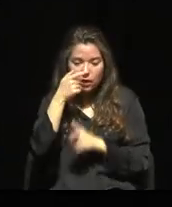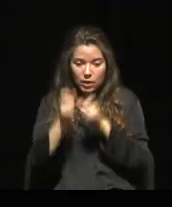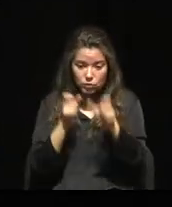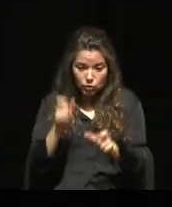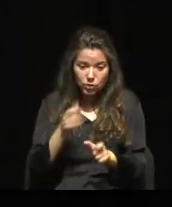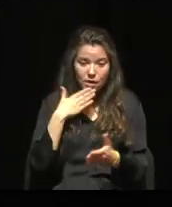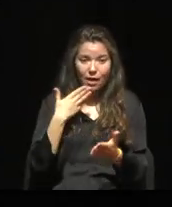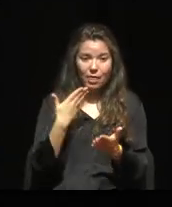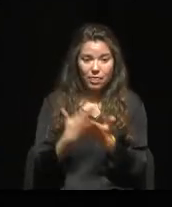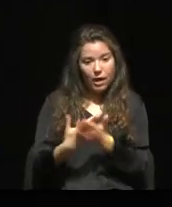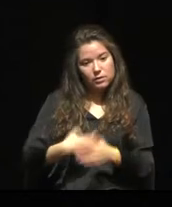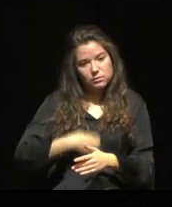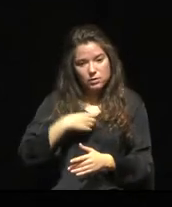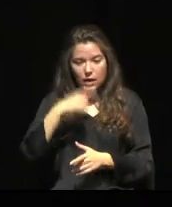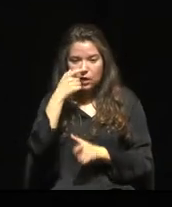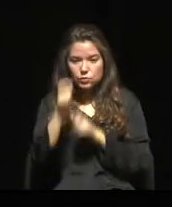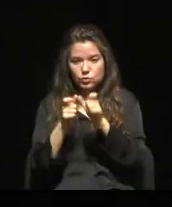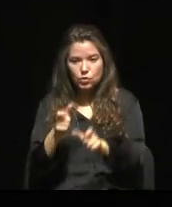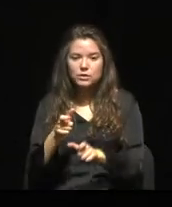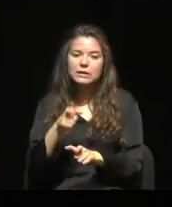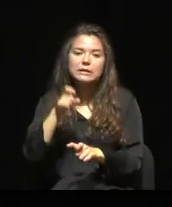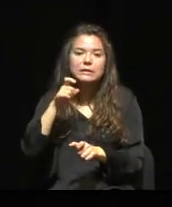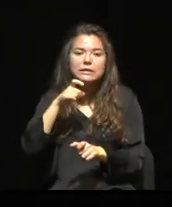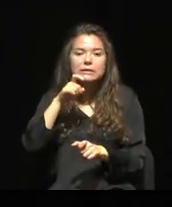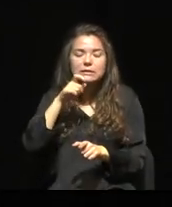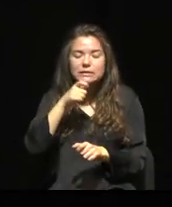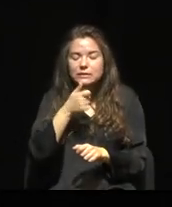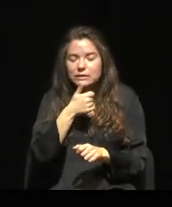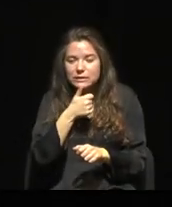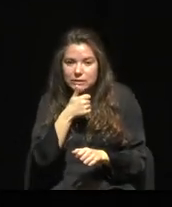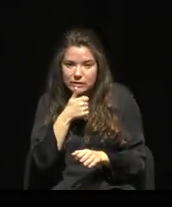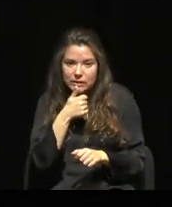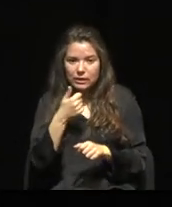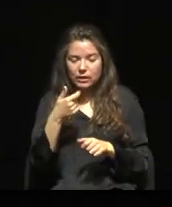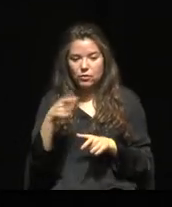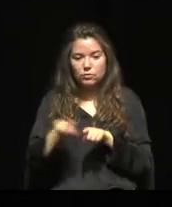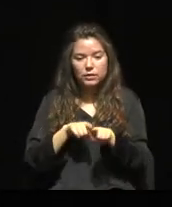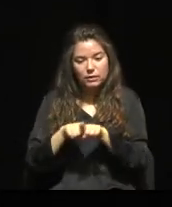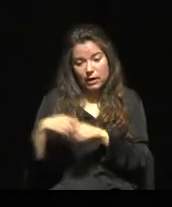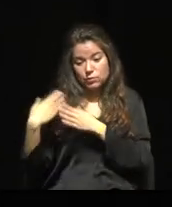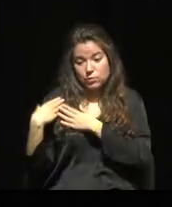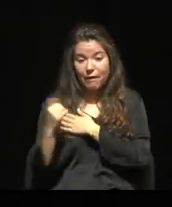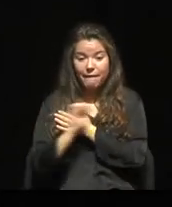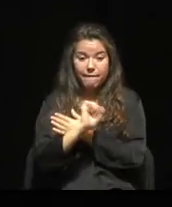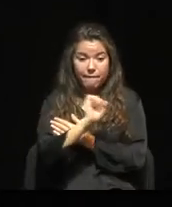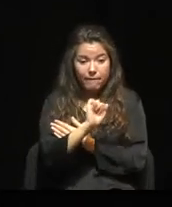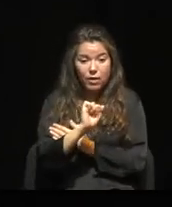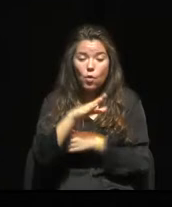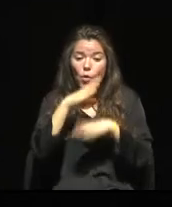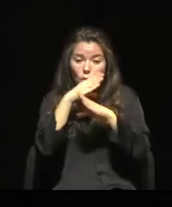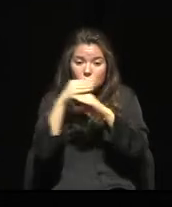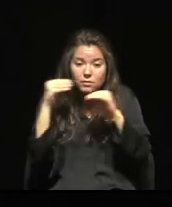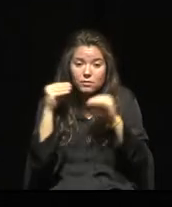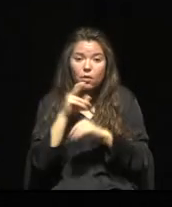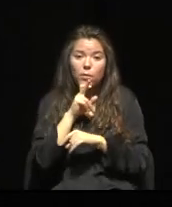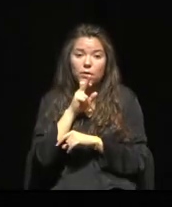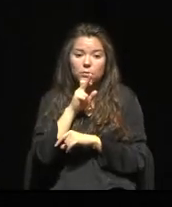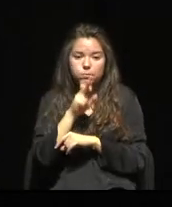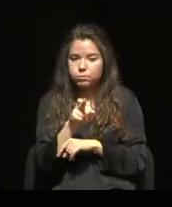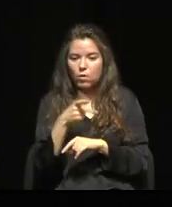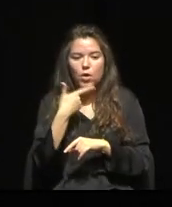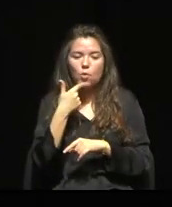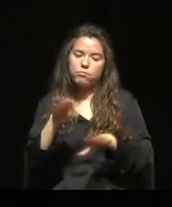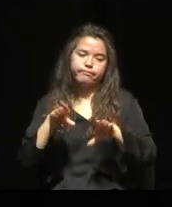sentimentos aos decisores políticos e reclamar que L fa que façam o que lhes compete o silêncio é uma resposta